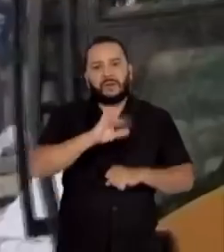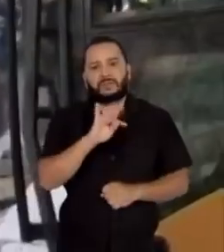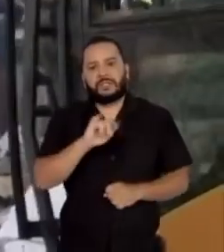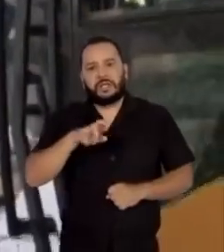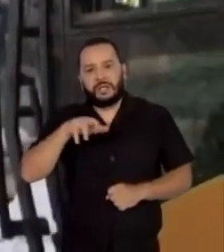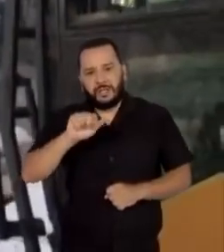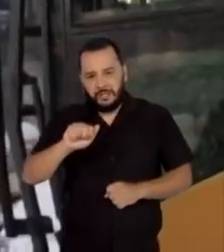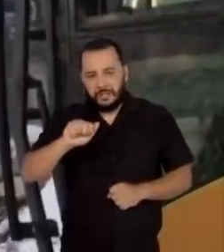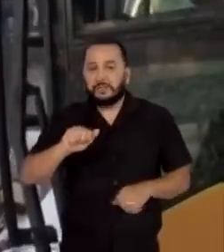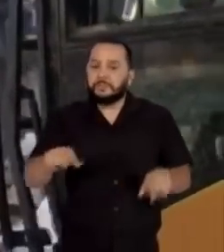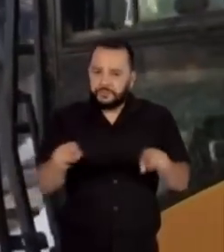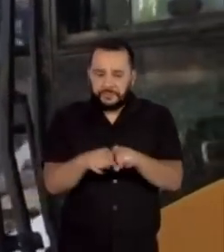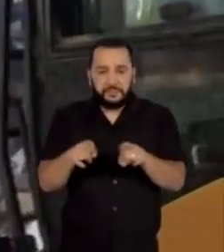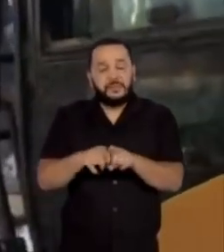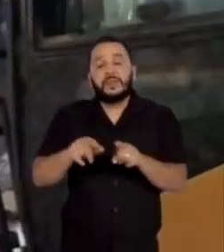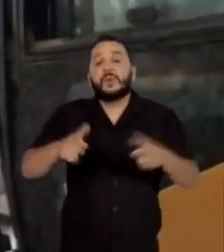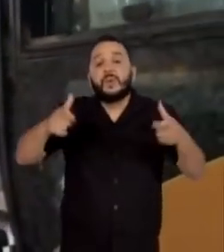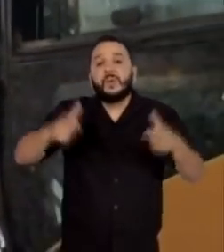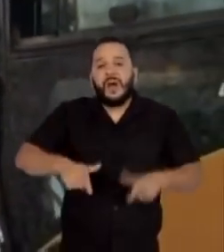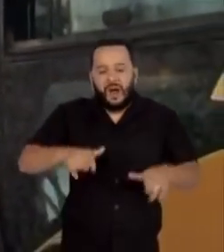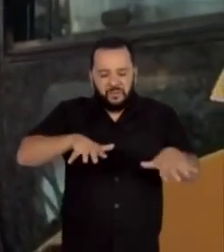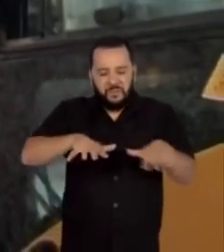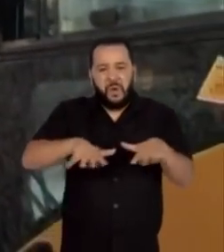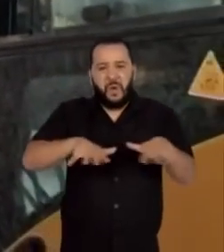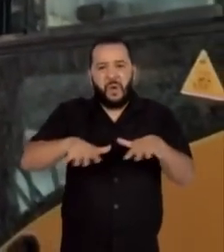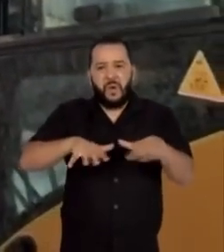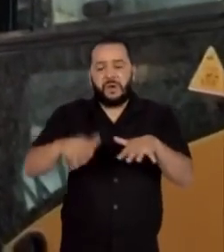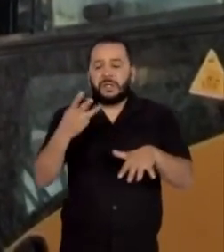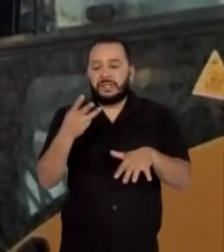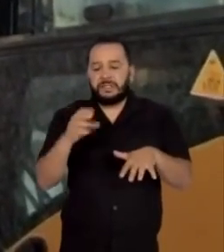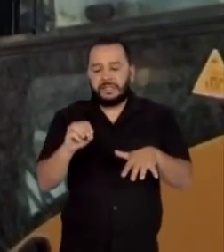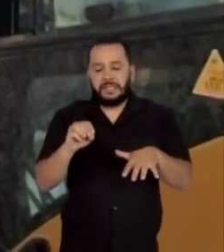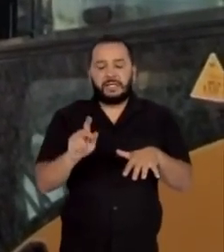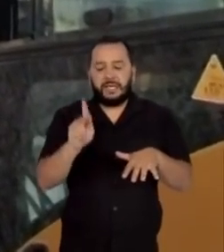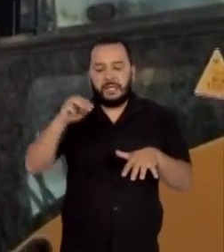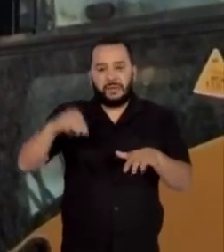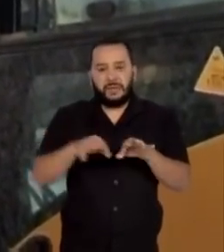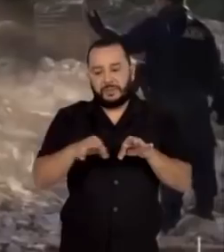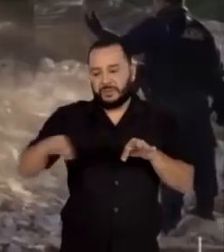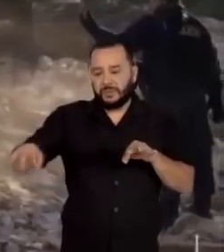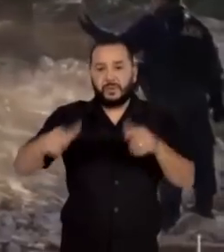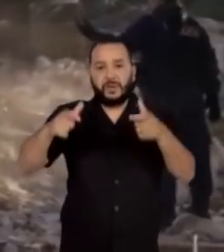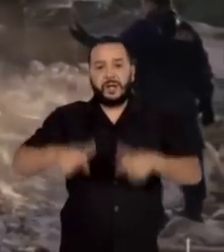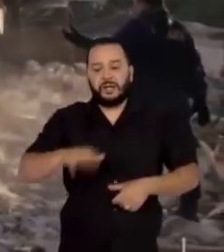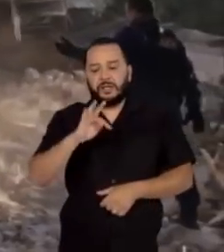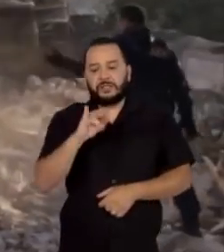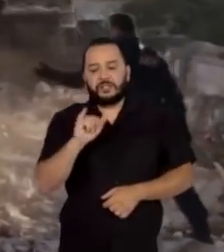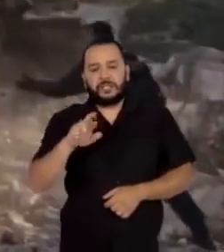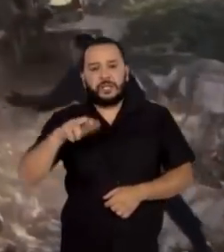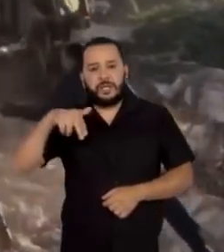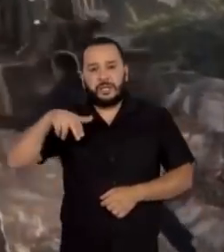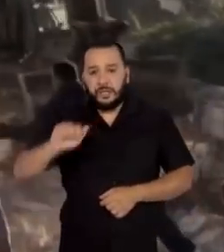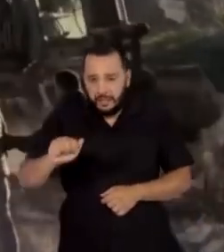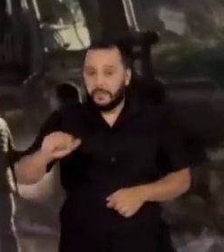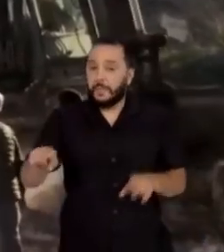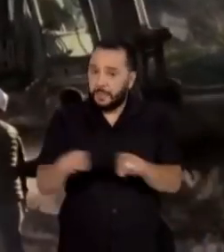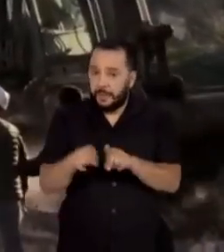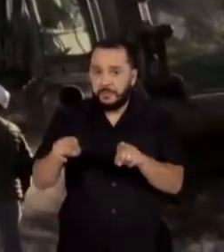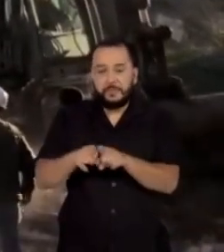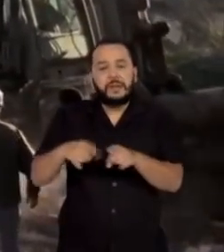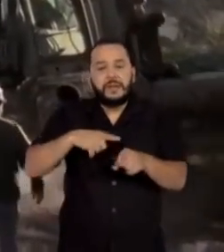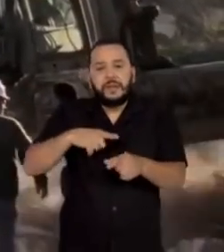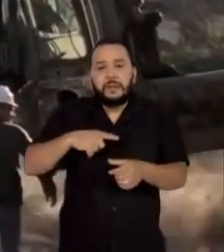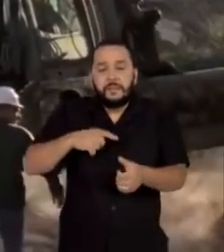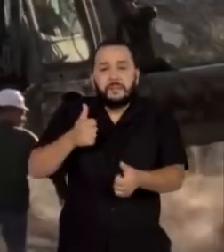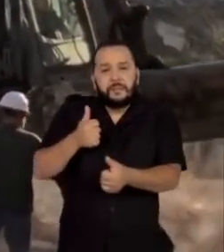região. O epicentro do tremor foi a 30 quilômetros a oeste de Tirana e a uma profundidade pequena